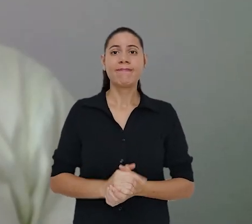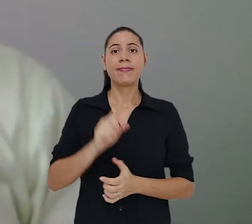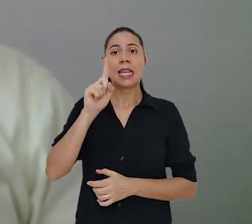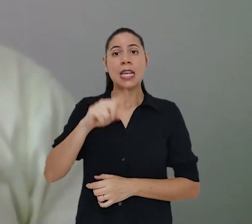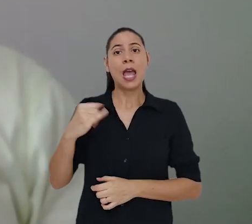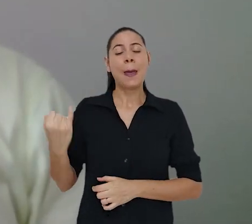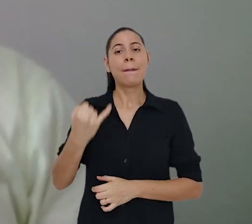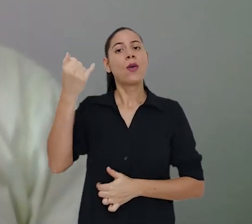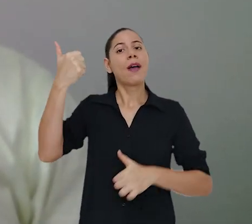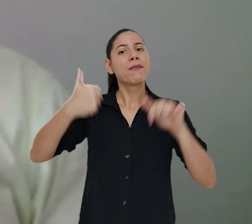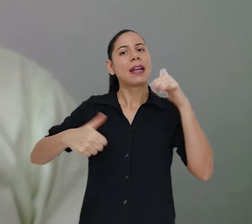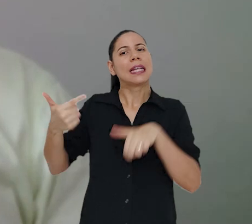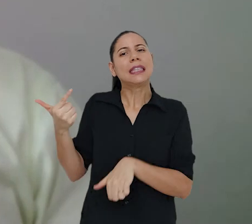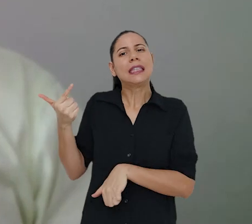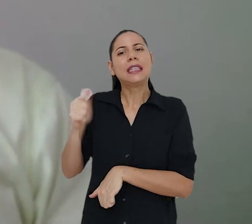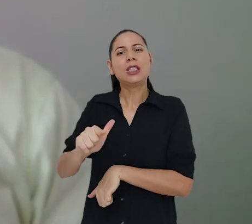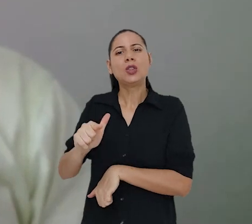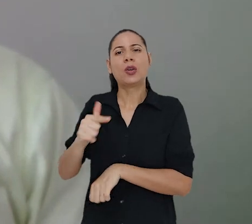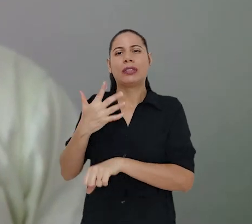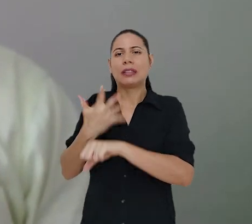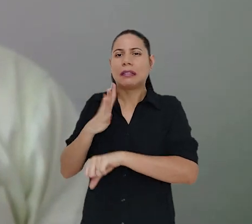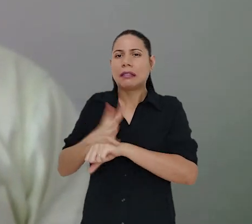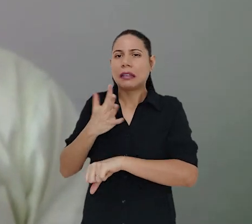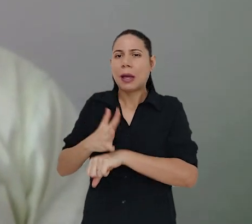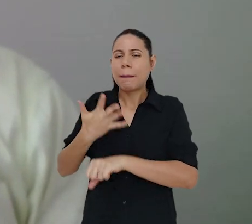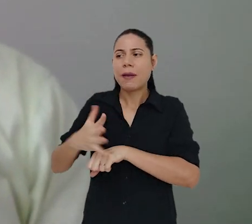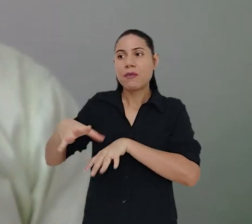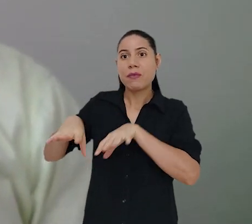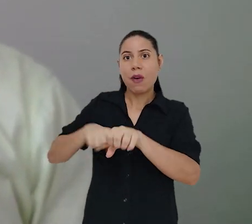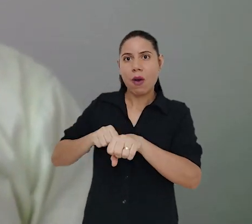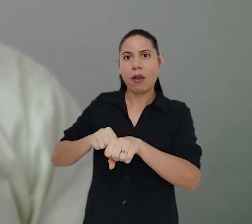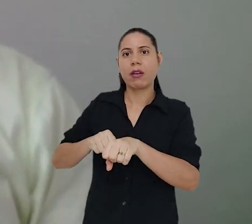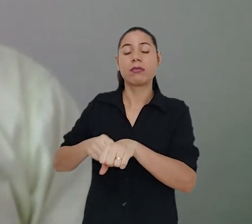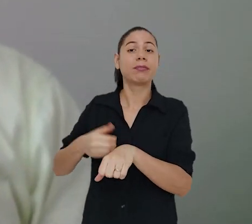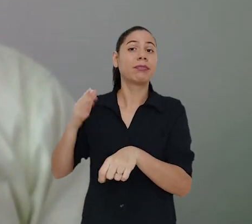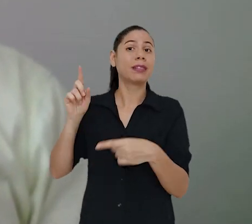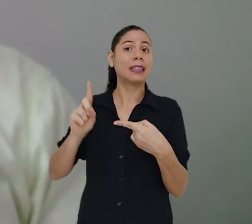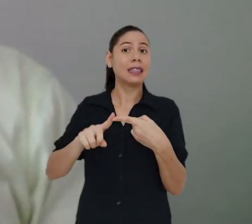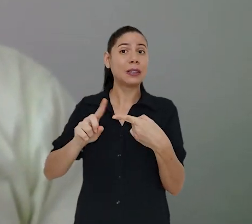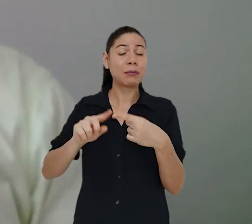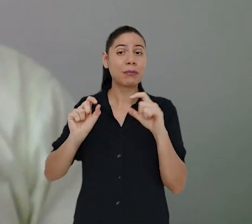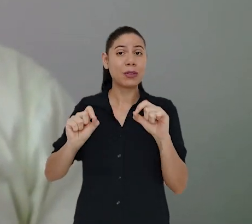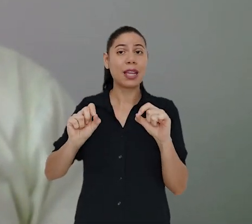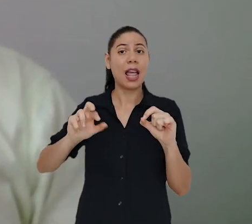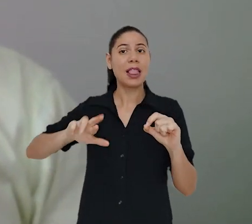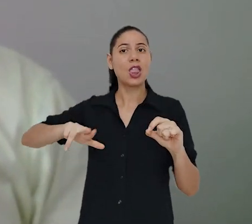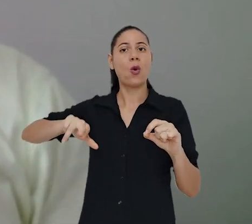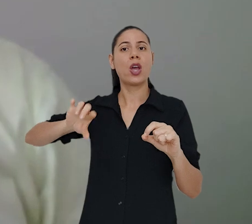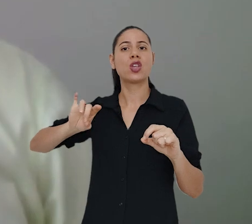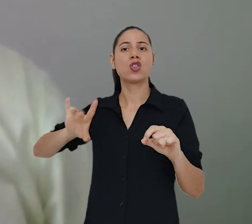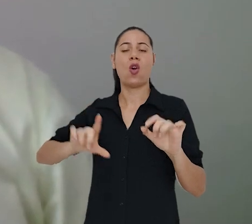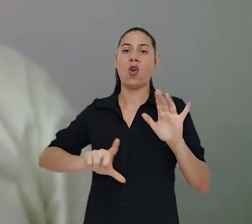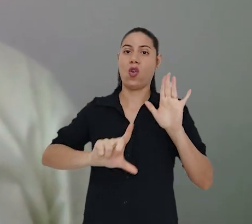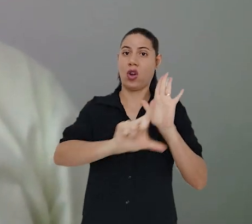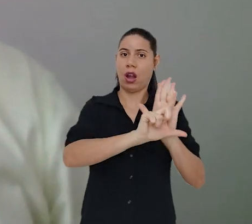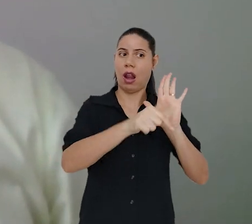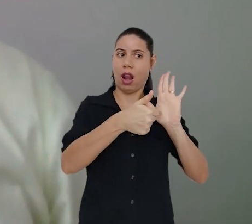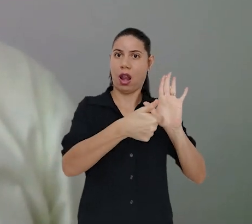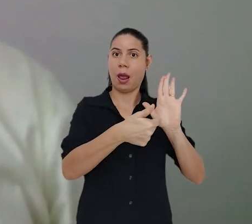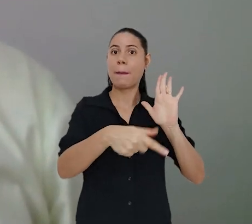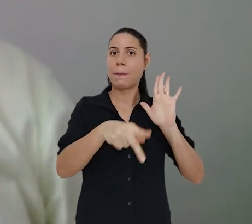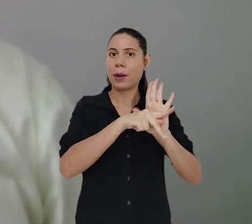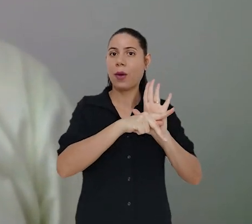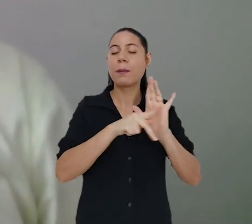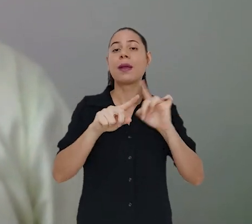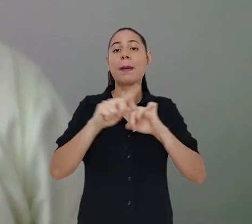gente analise mais uma vez essa questão de treinamento, capacitação e, inclusive, não apenas na legislação